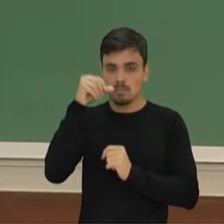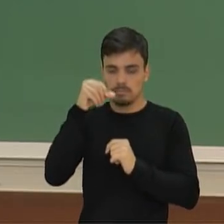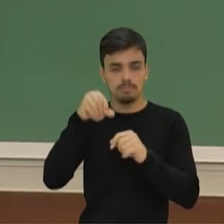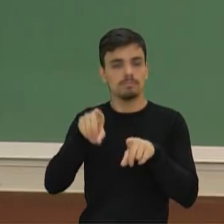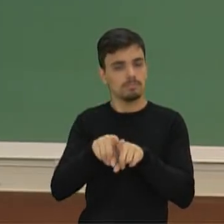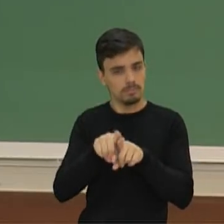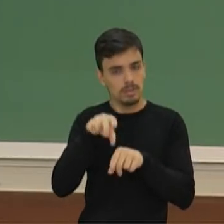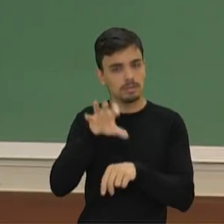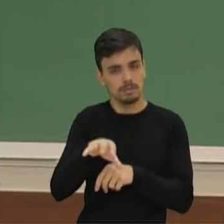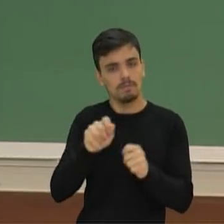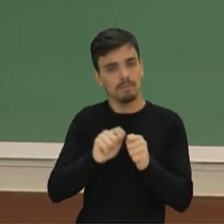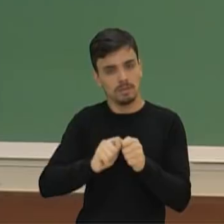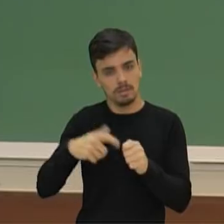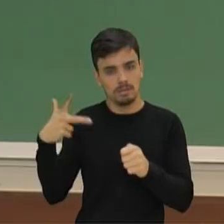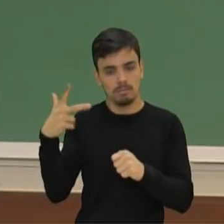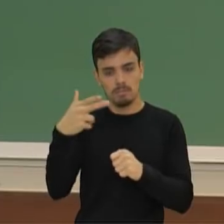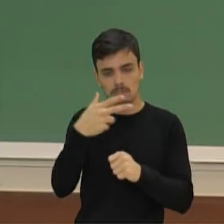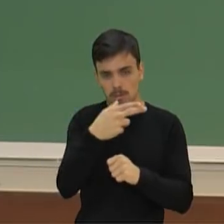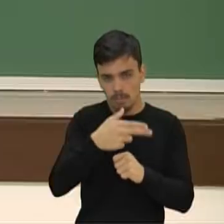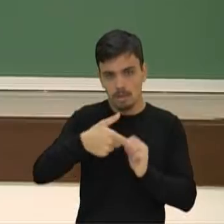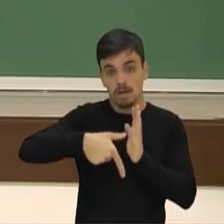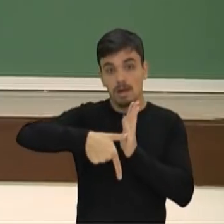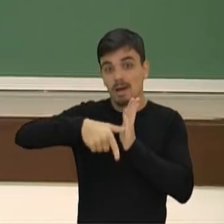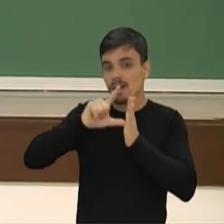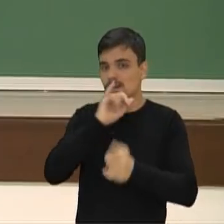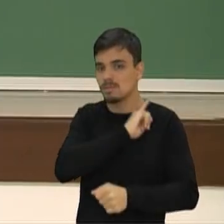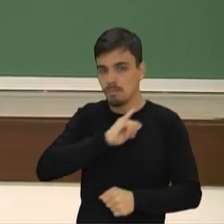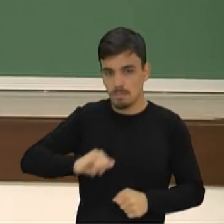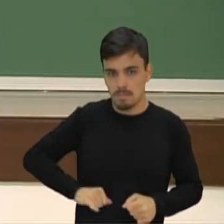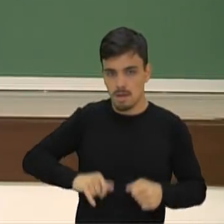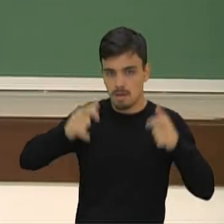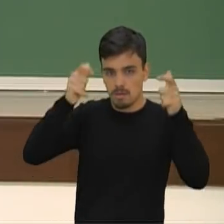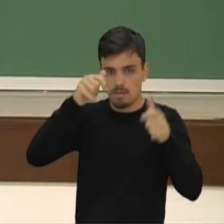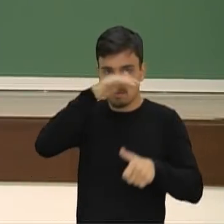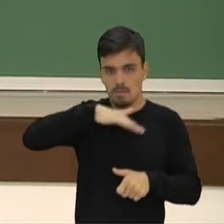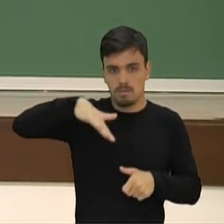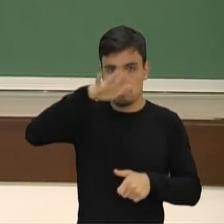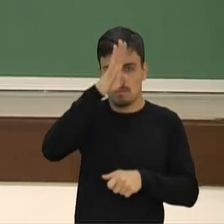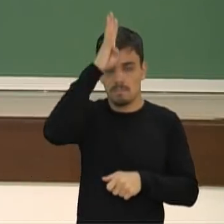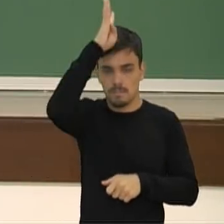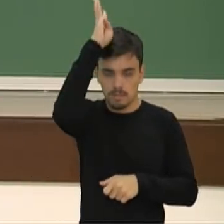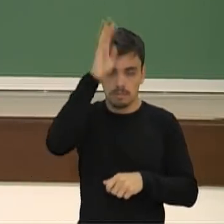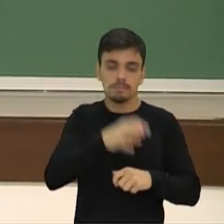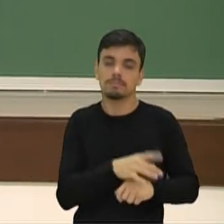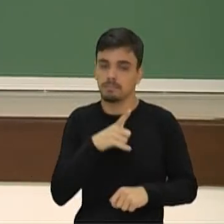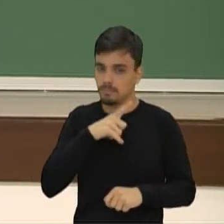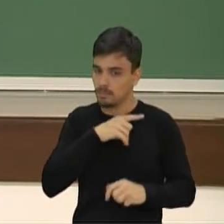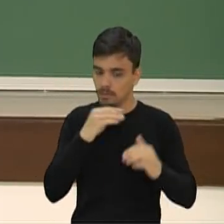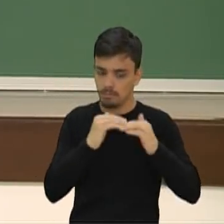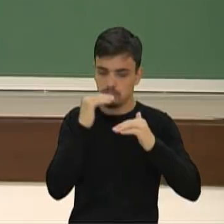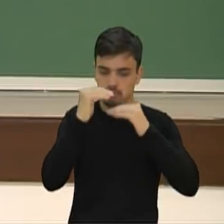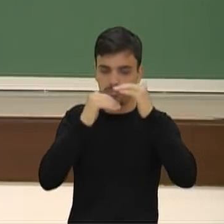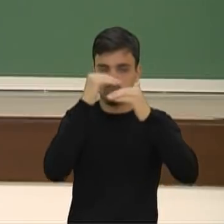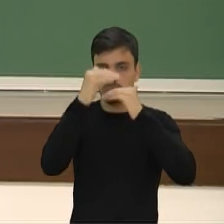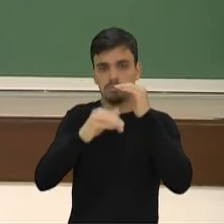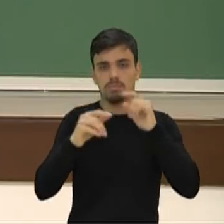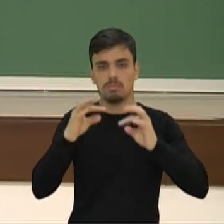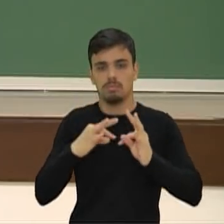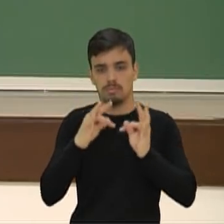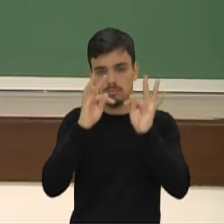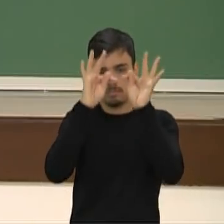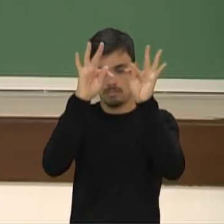era assim que eram feitas as cirurgias no Império Romano. Então você tem um avanço tecnológico dentro de todo esse contexto